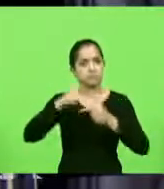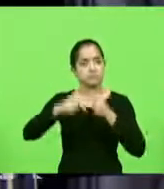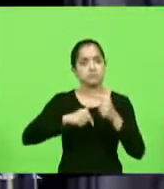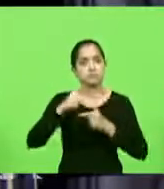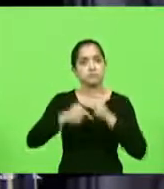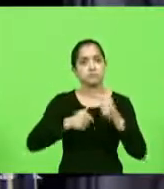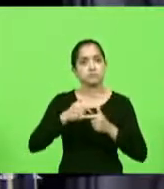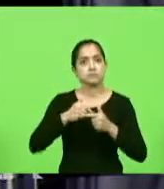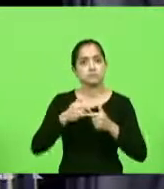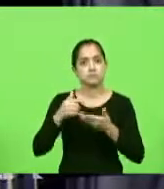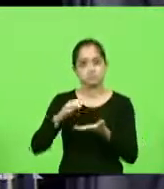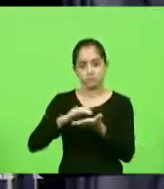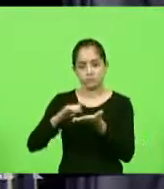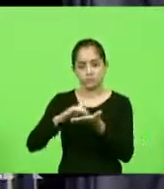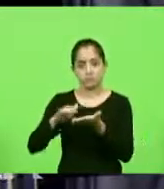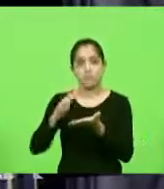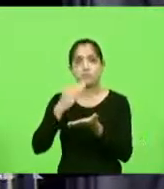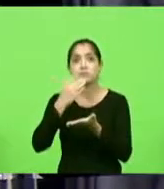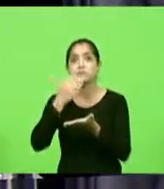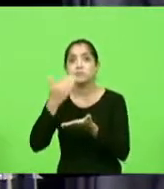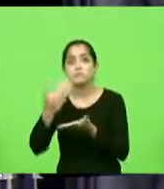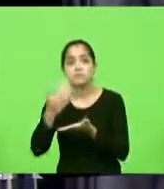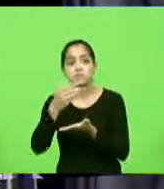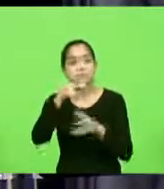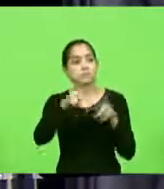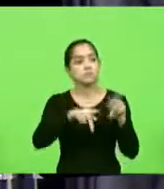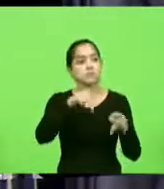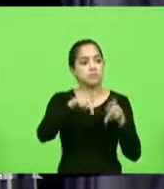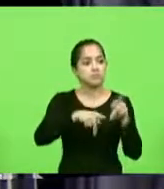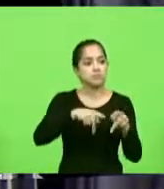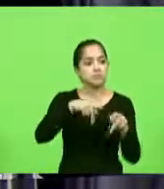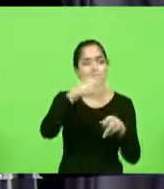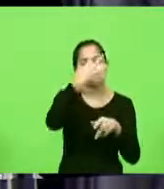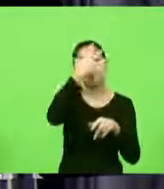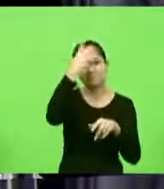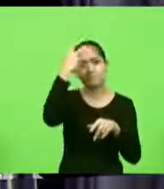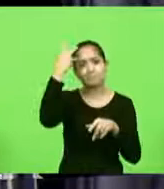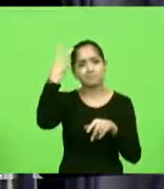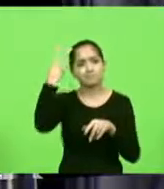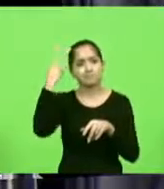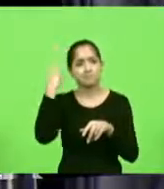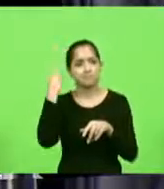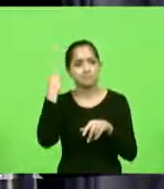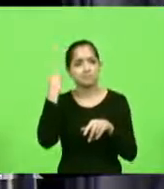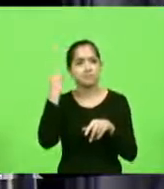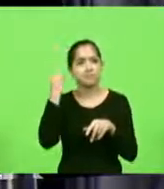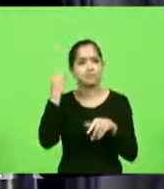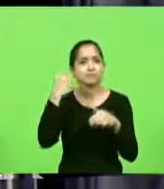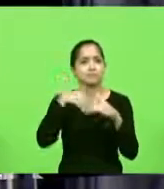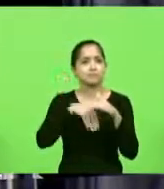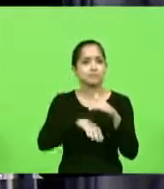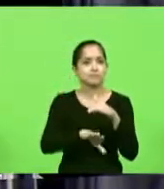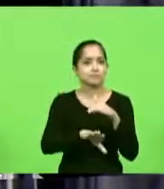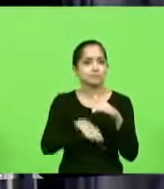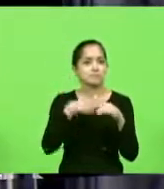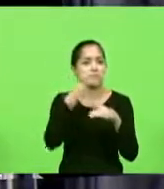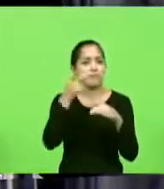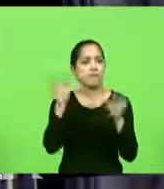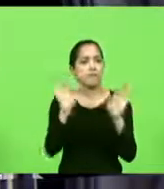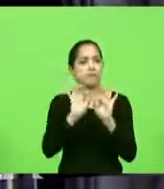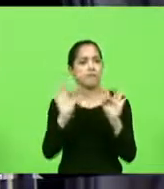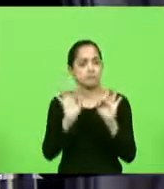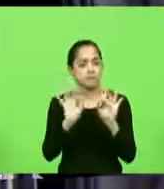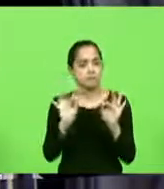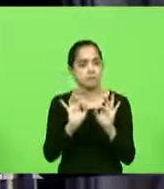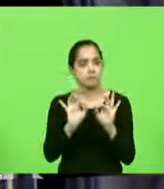o secretário que pediu para a população esquecer, enterrar e não falar